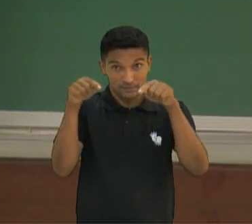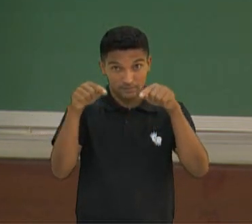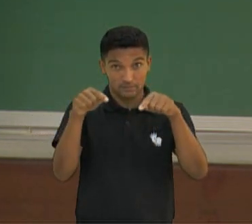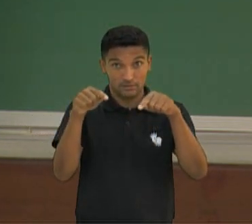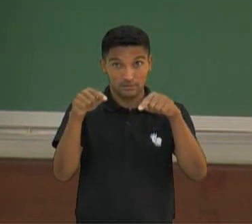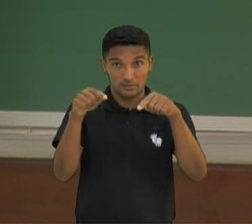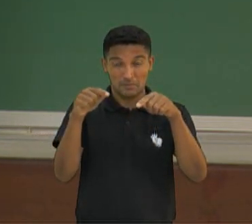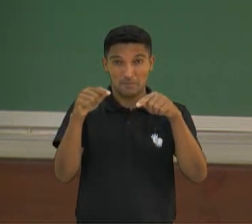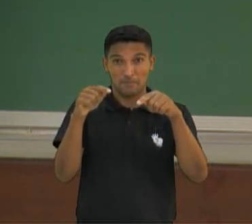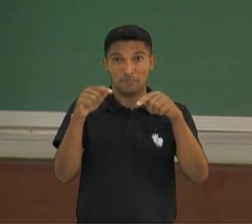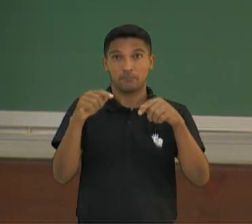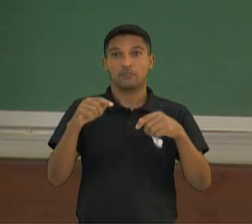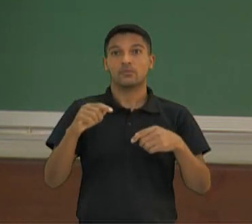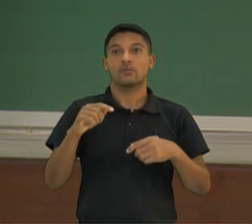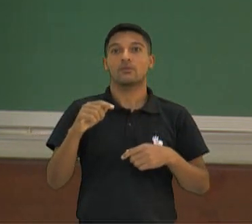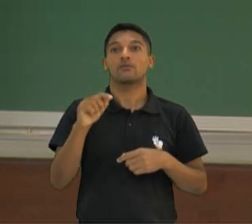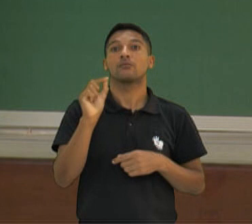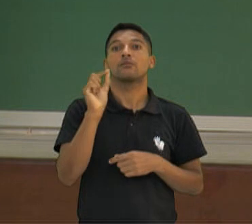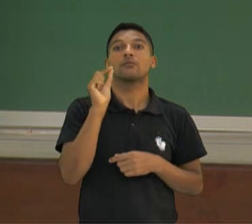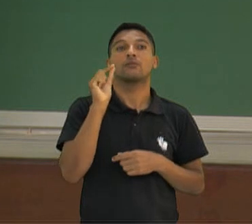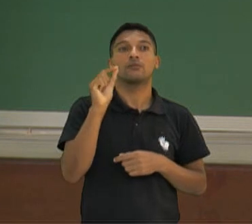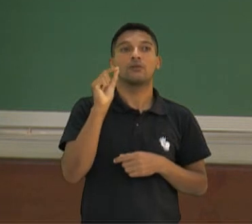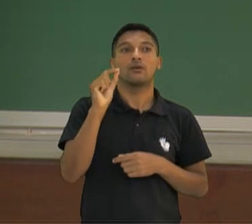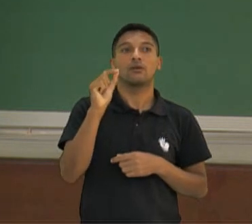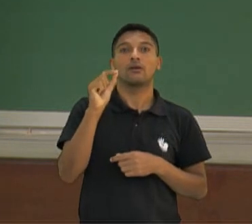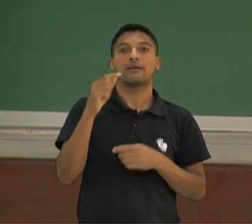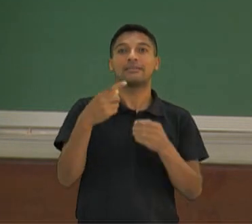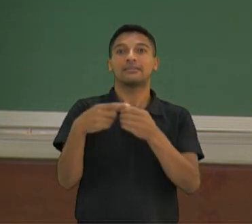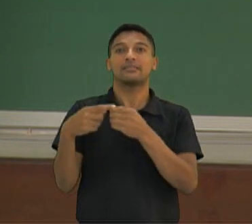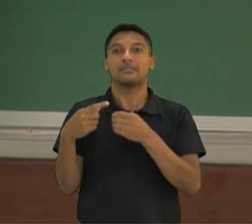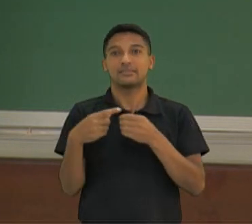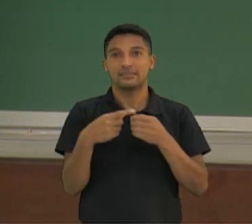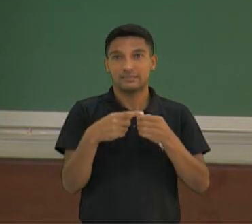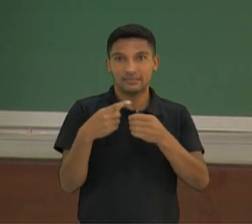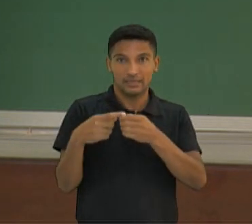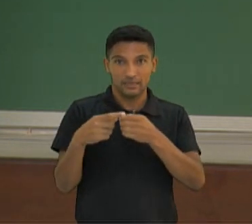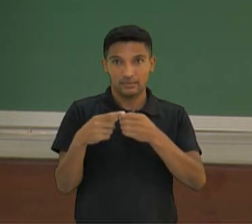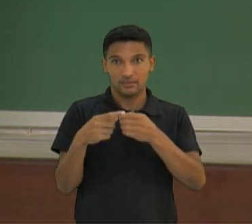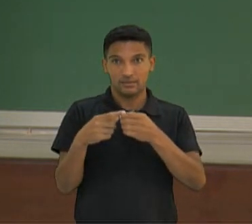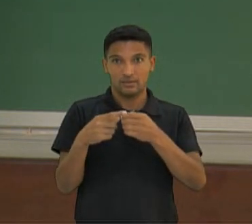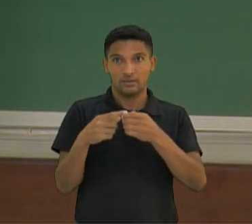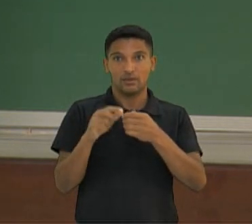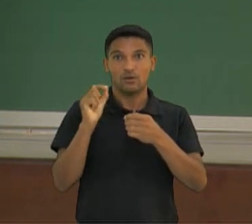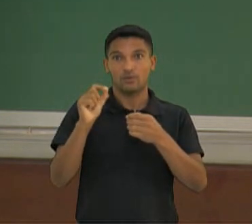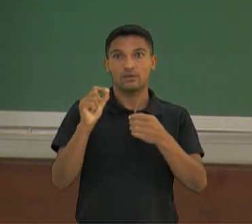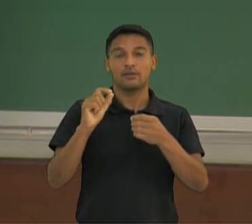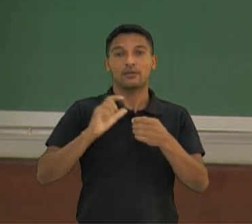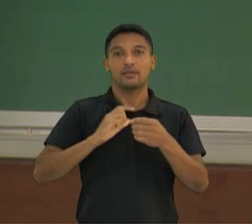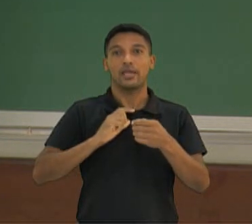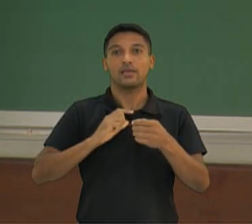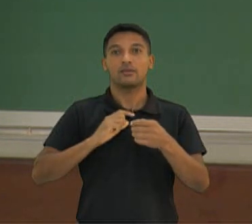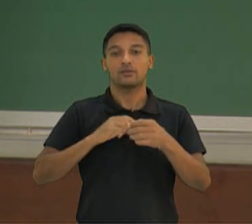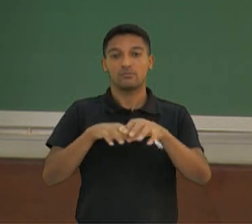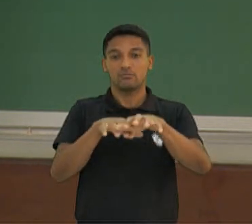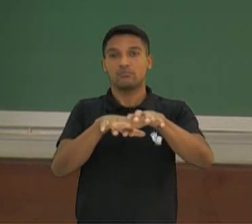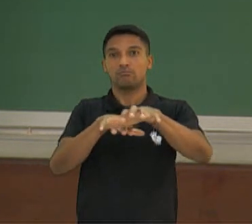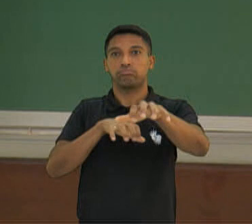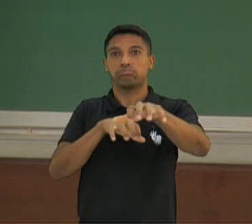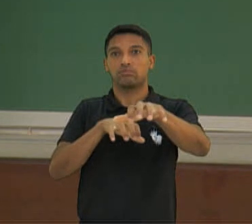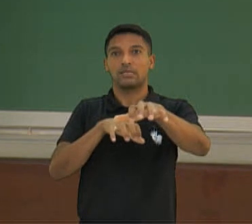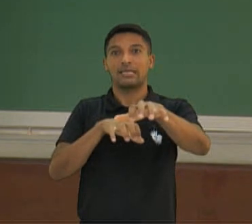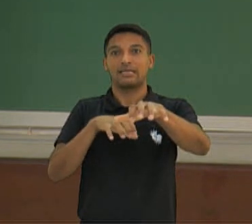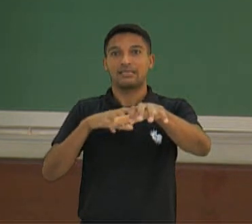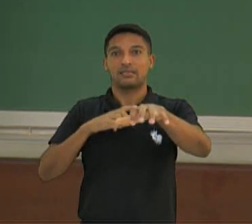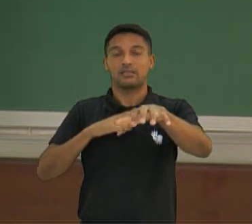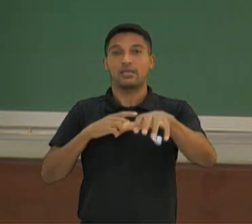históricas, antigas. E o interessante dessas cidades é esse contraste entre o moderno e o antigo, né?